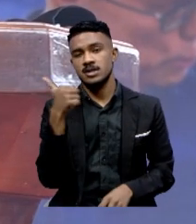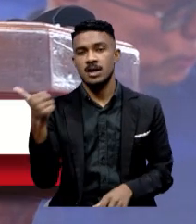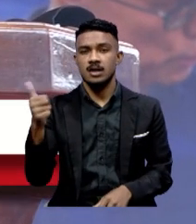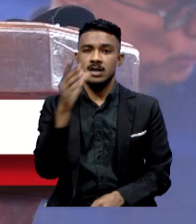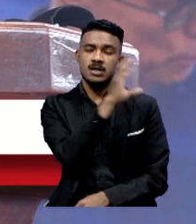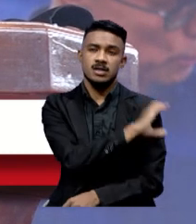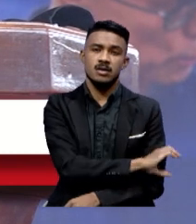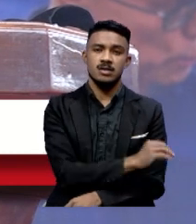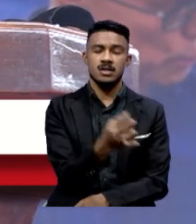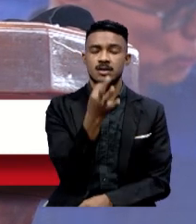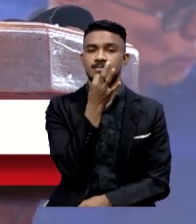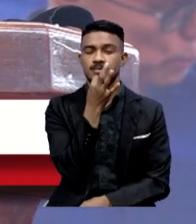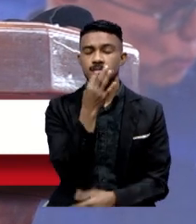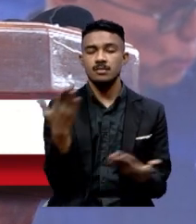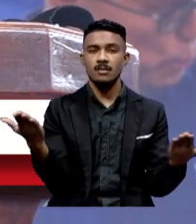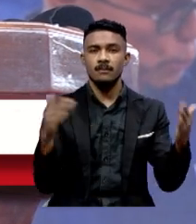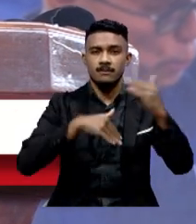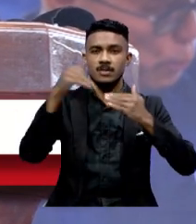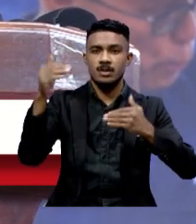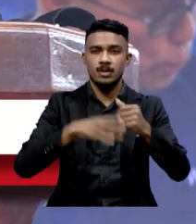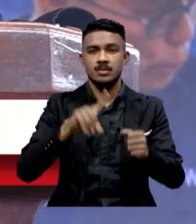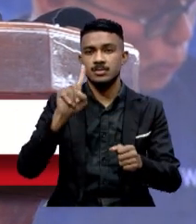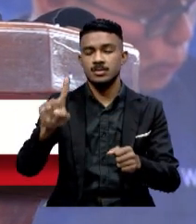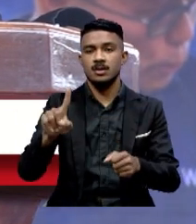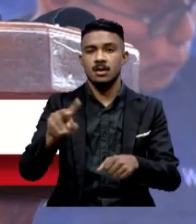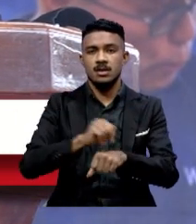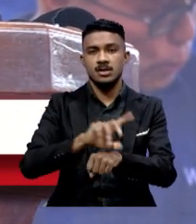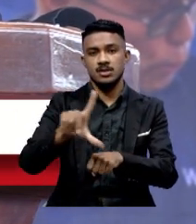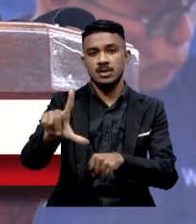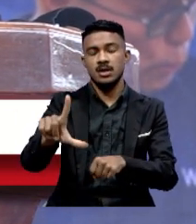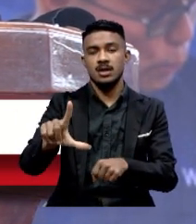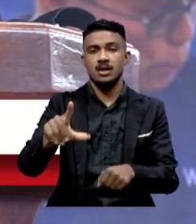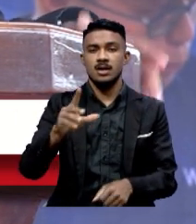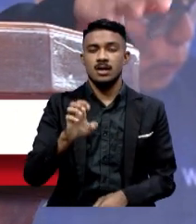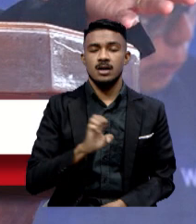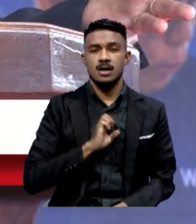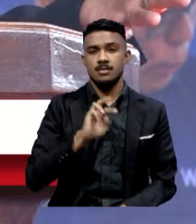segurança alimentar nem problema nacional. Hermera,